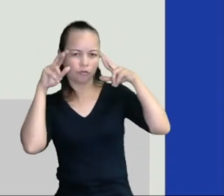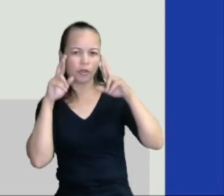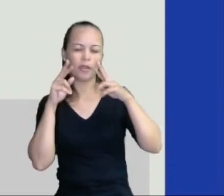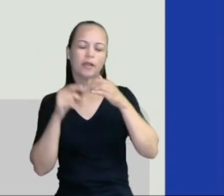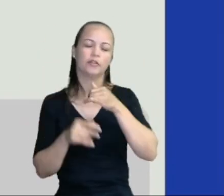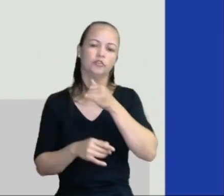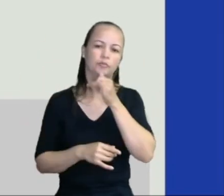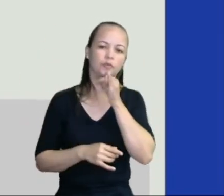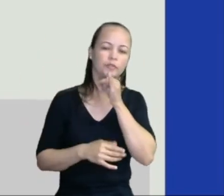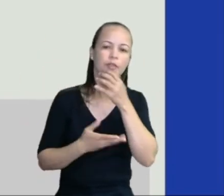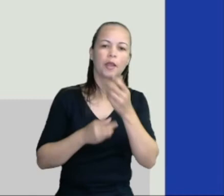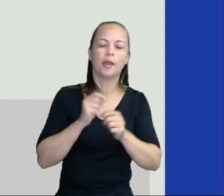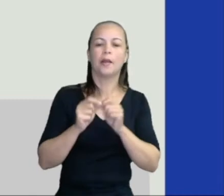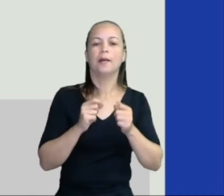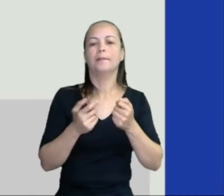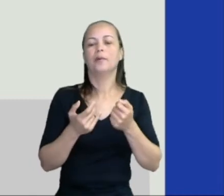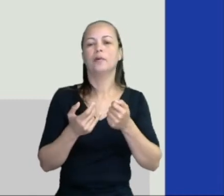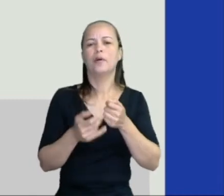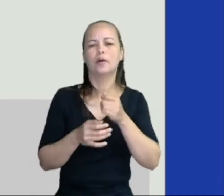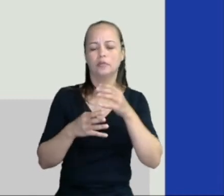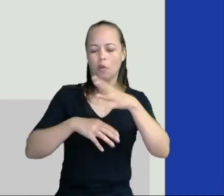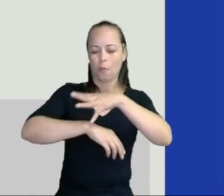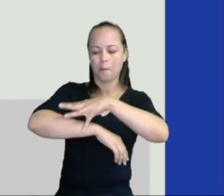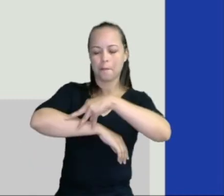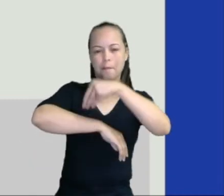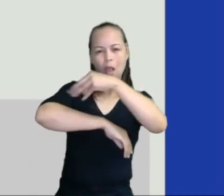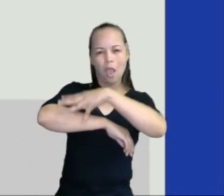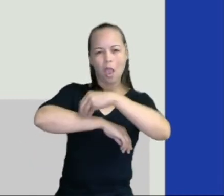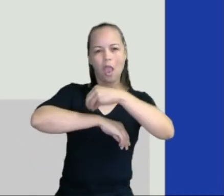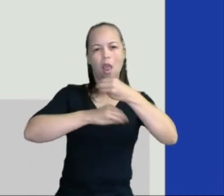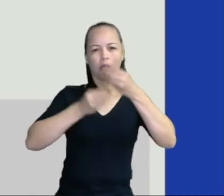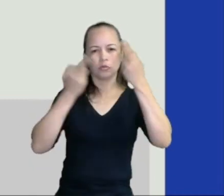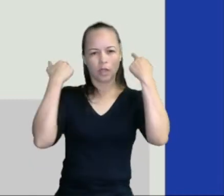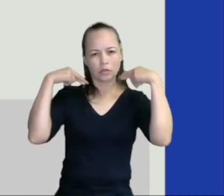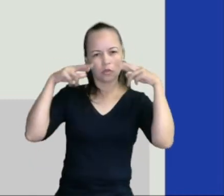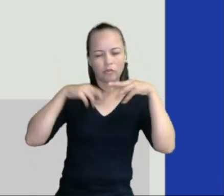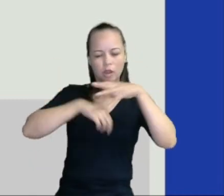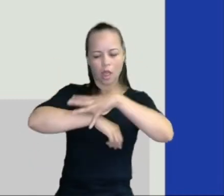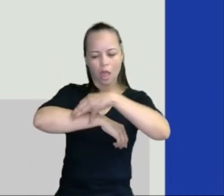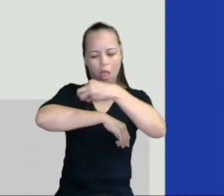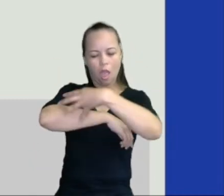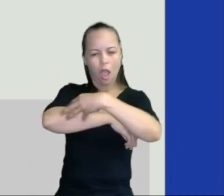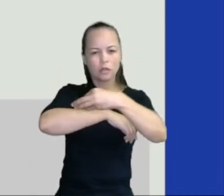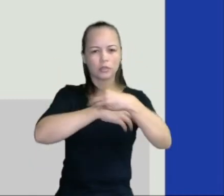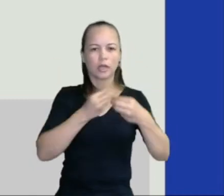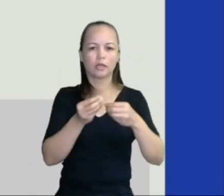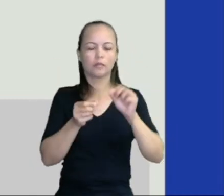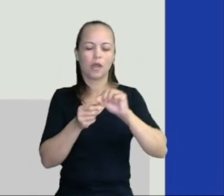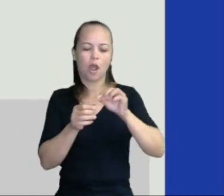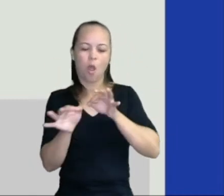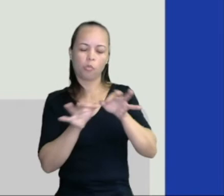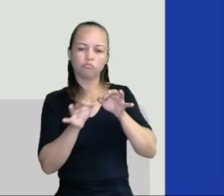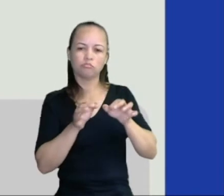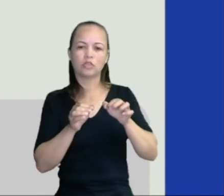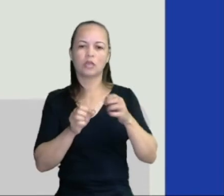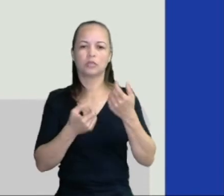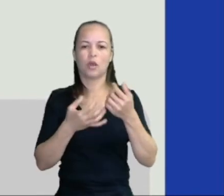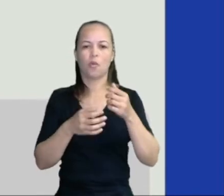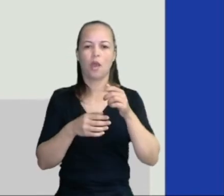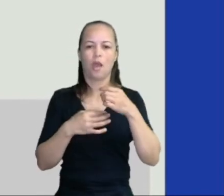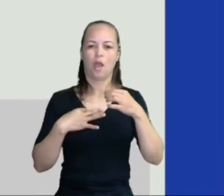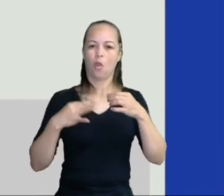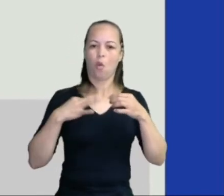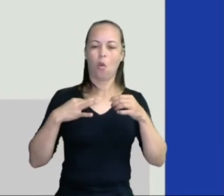exemplo. A pele das ovelhas ali, o pelo das ovelhas é tirado para a fabricação da lã, que vai ser usada